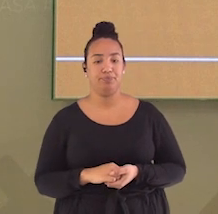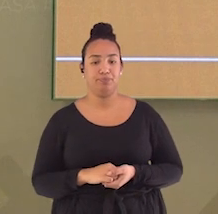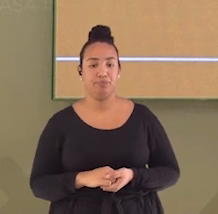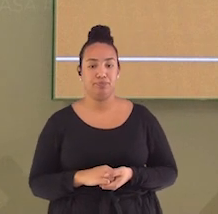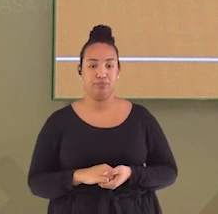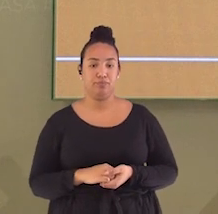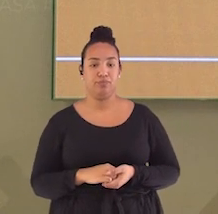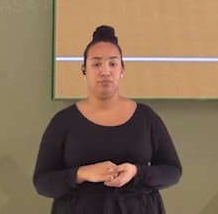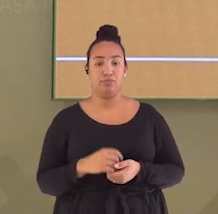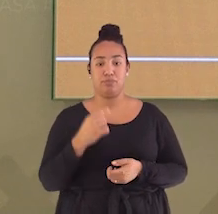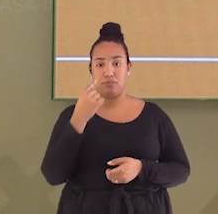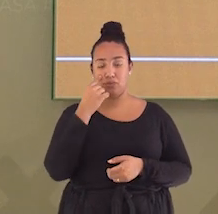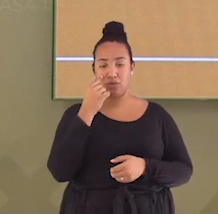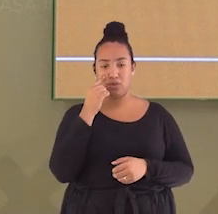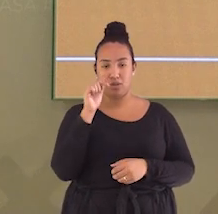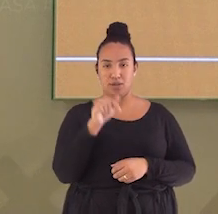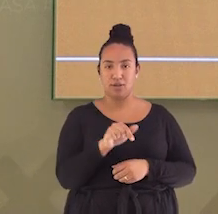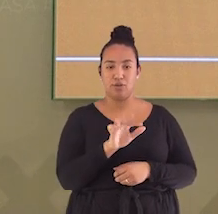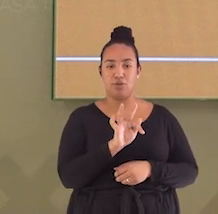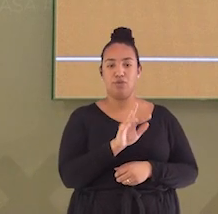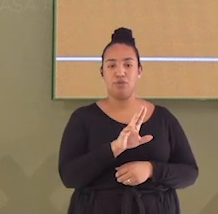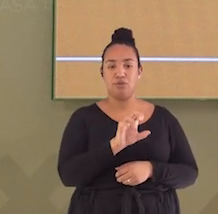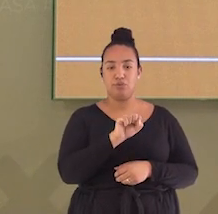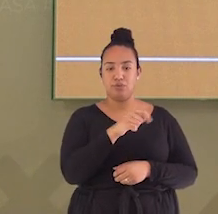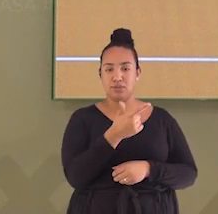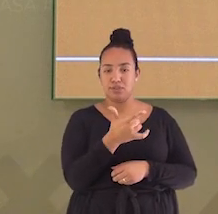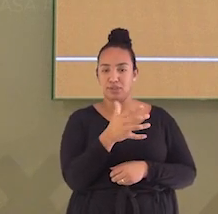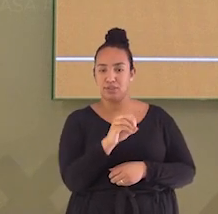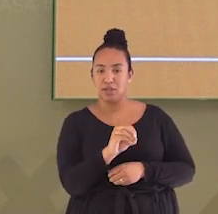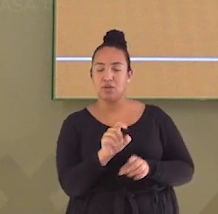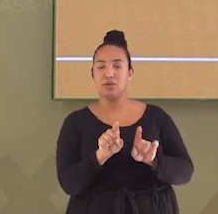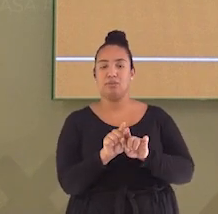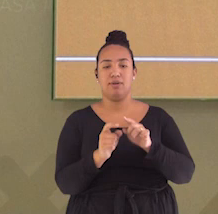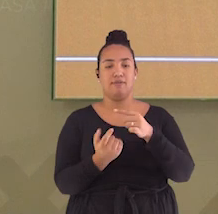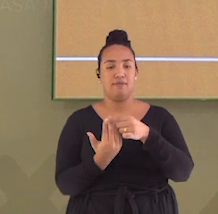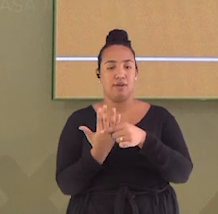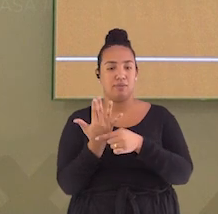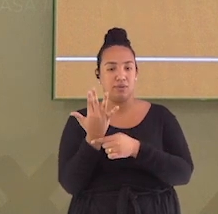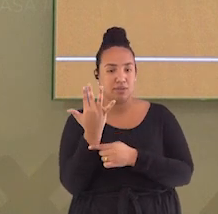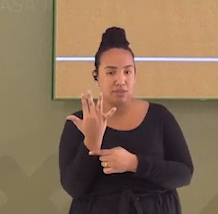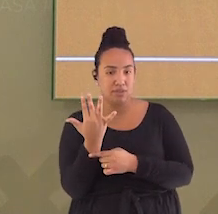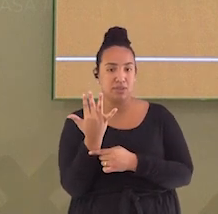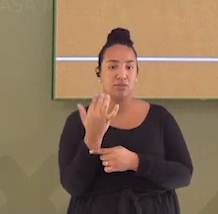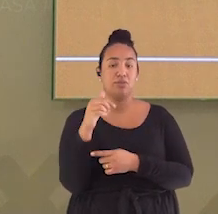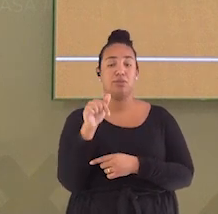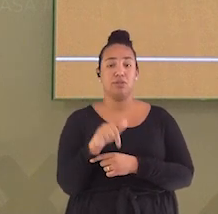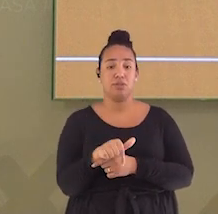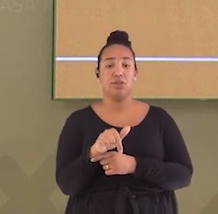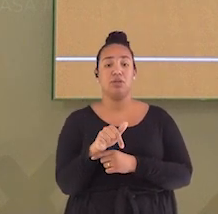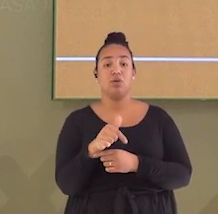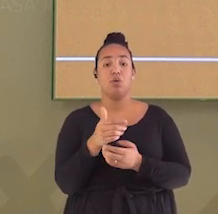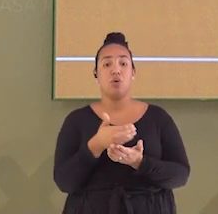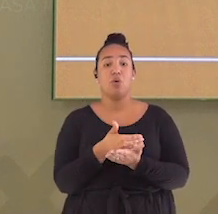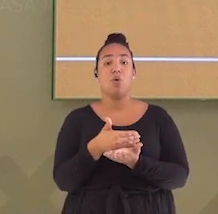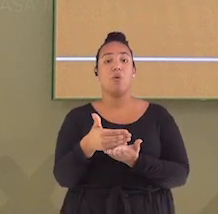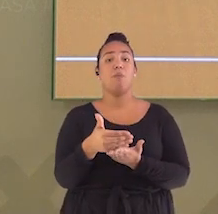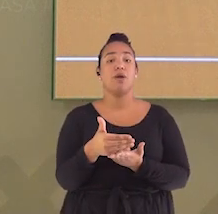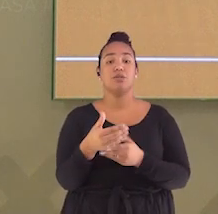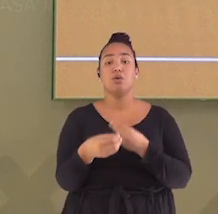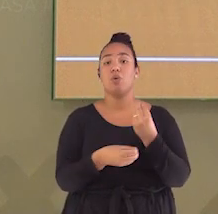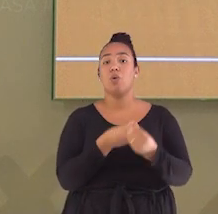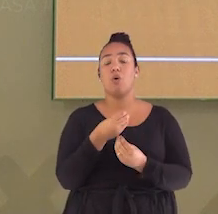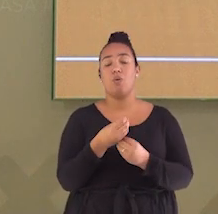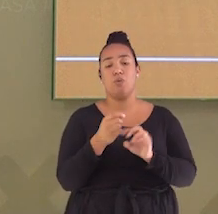aqui da fusão, vaporização e a sublimação do sólido para o gasoso, ocorreu um aumento da